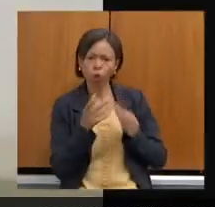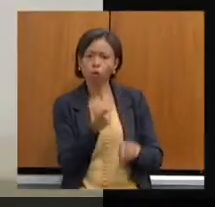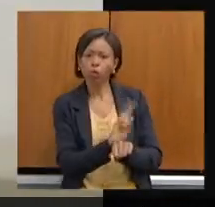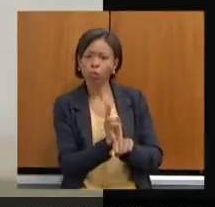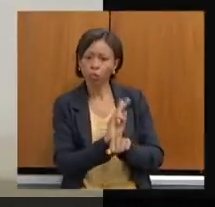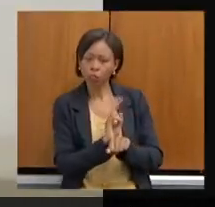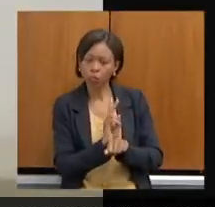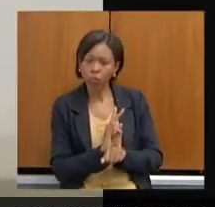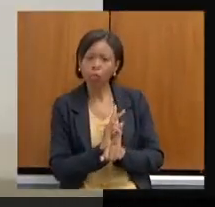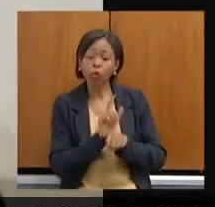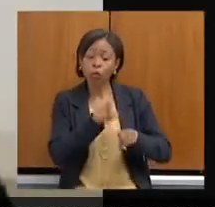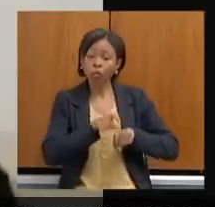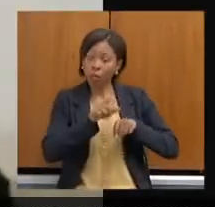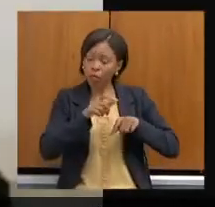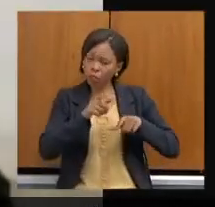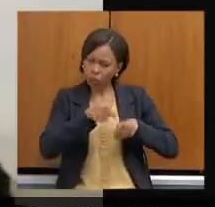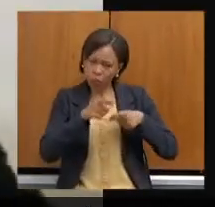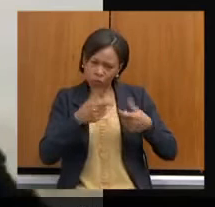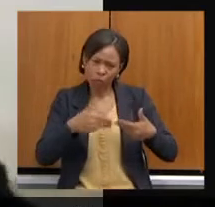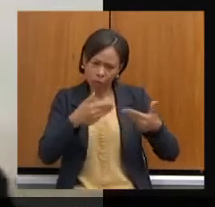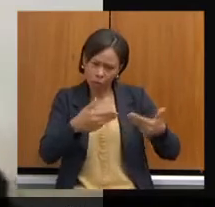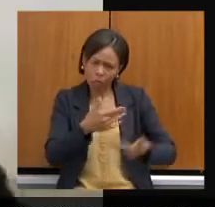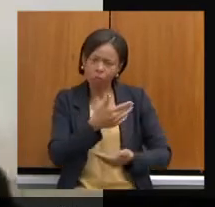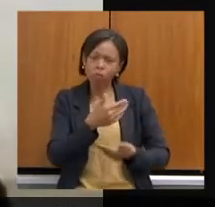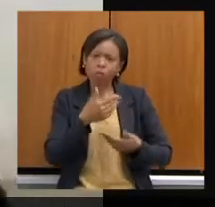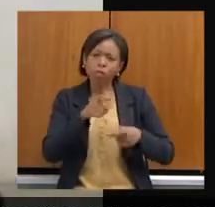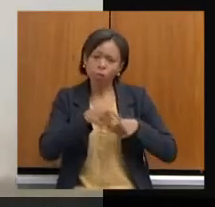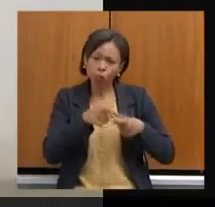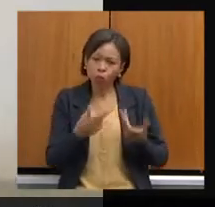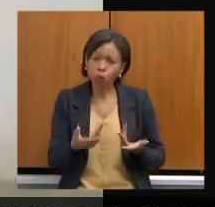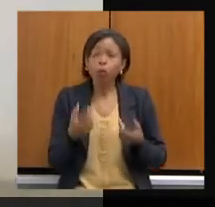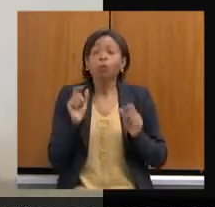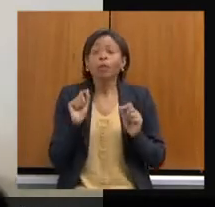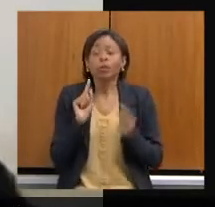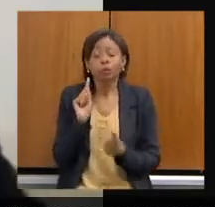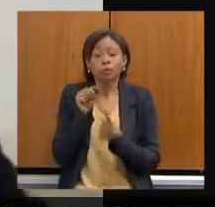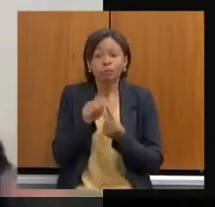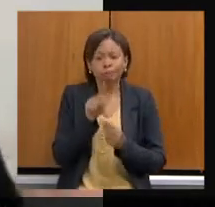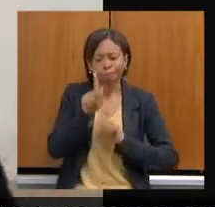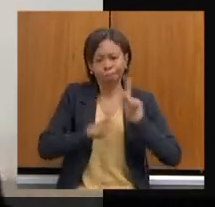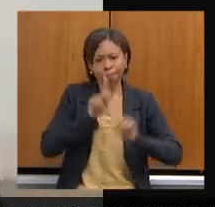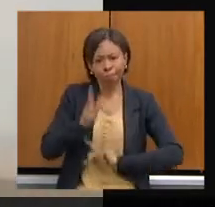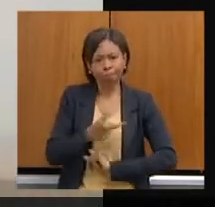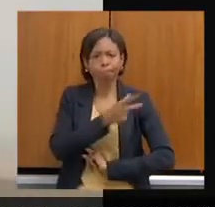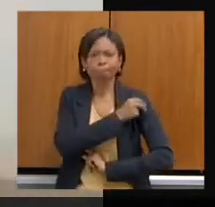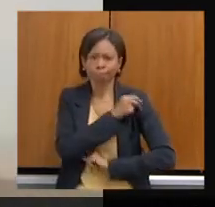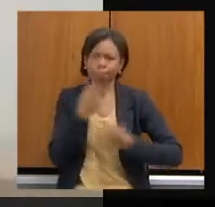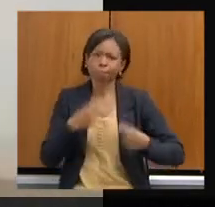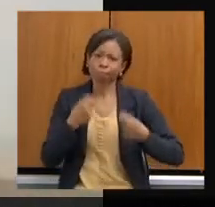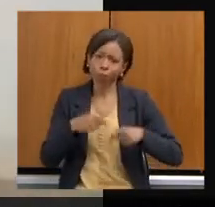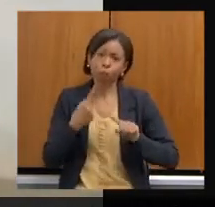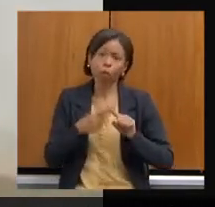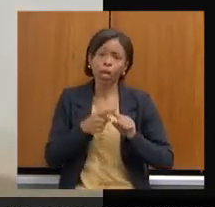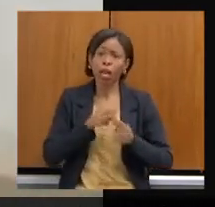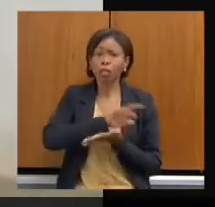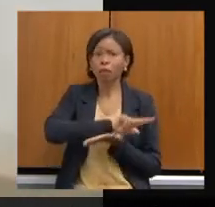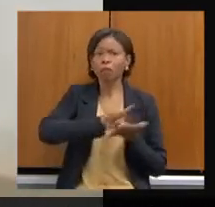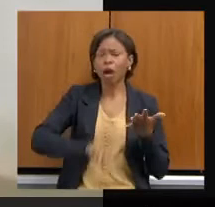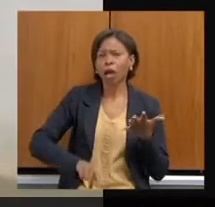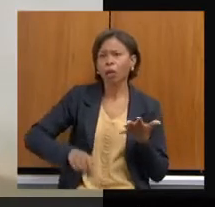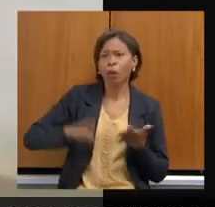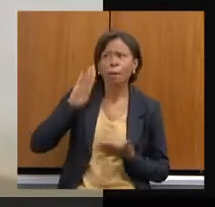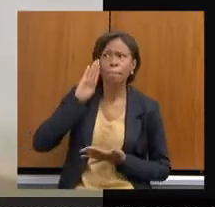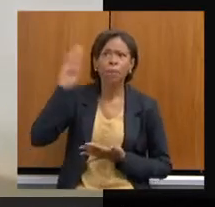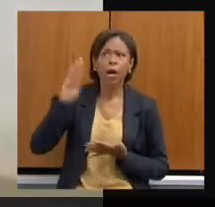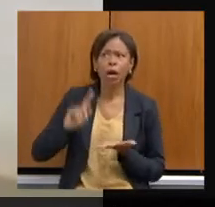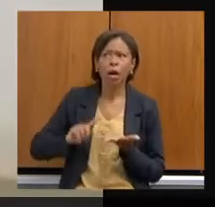Agricultura pecuária e Abastecimento para que as pessoas sejam vacinados por estabelecidas de prioridades e os nossos